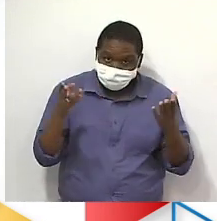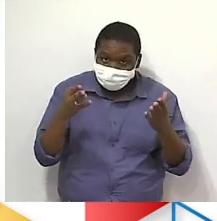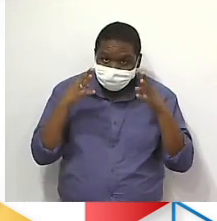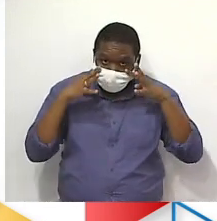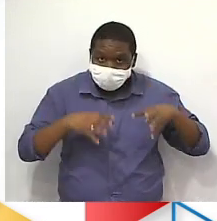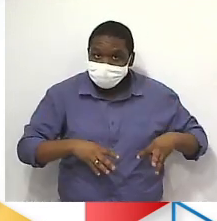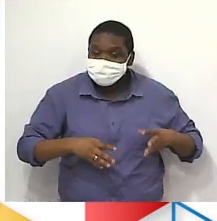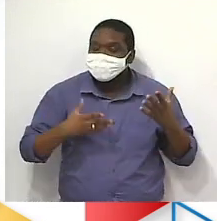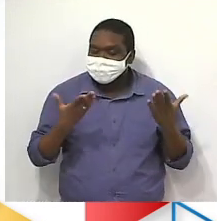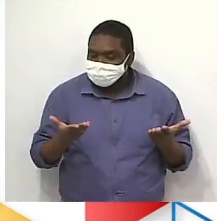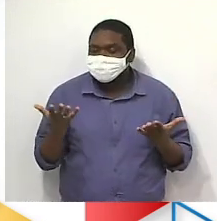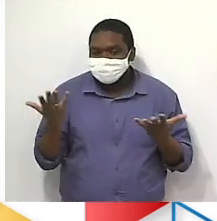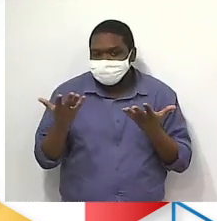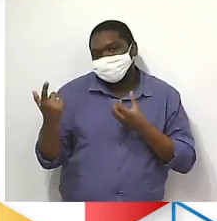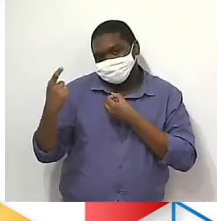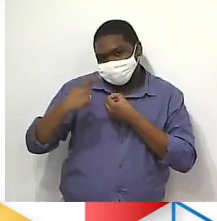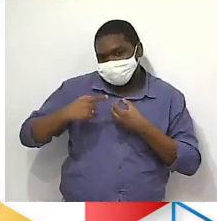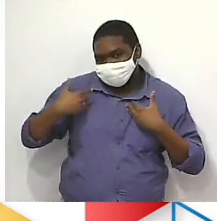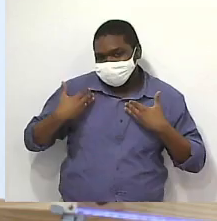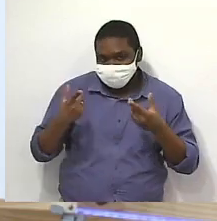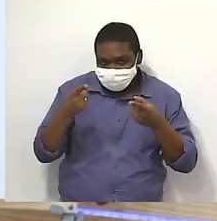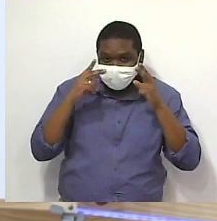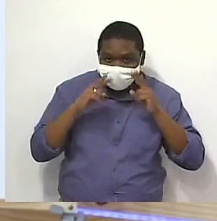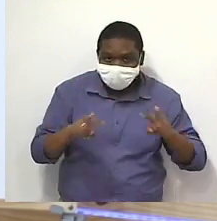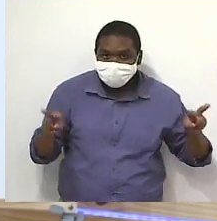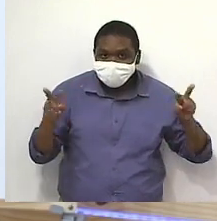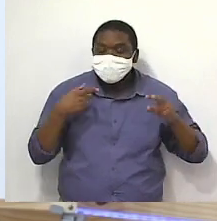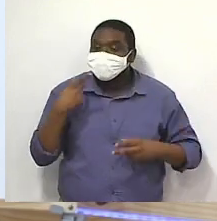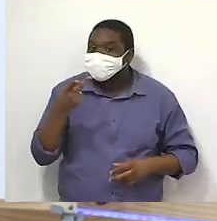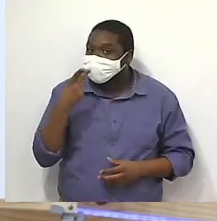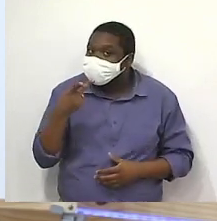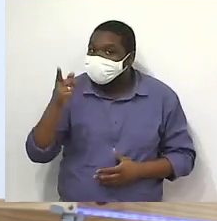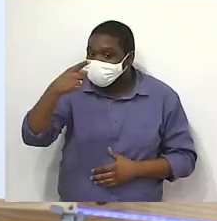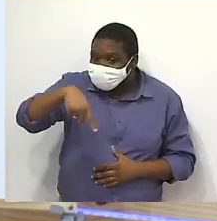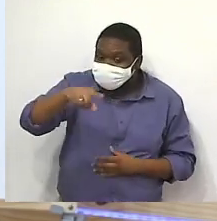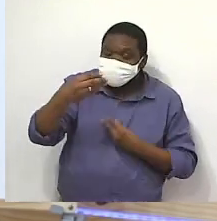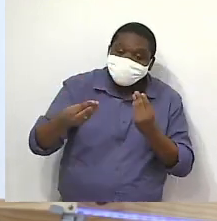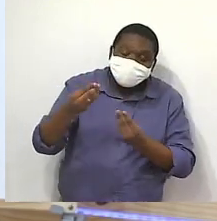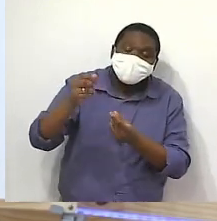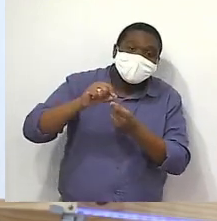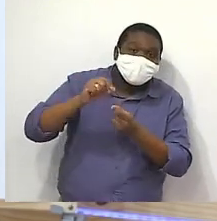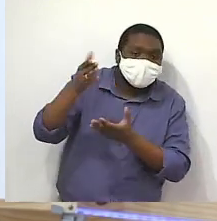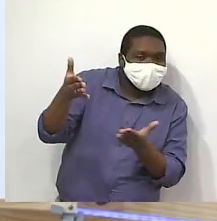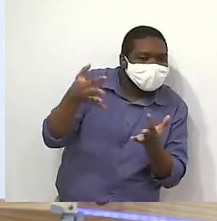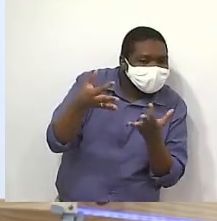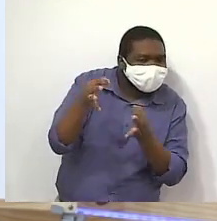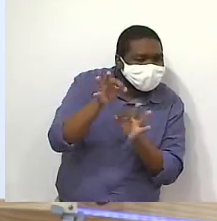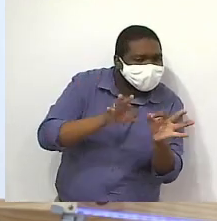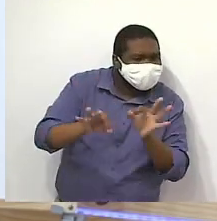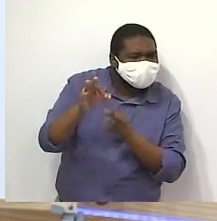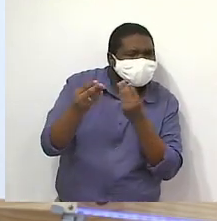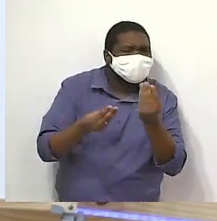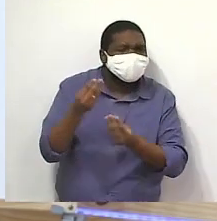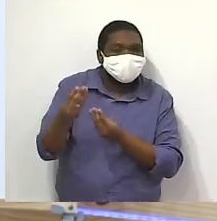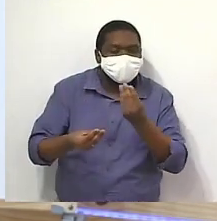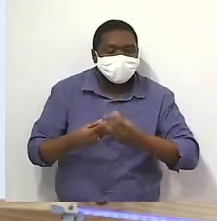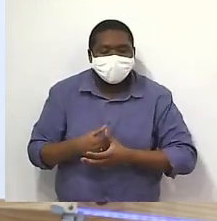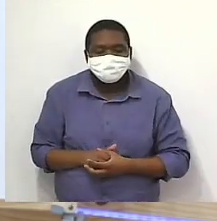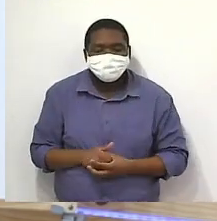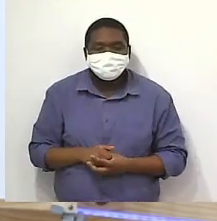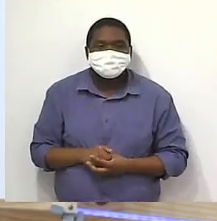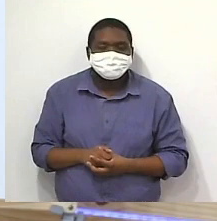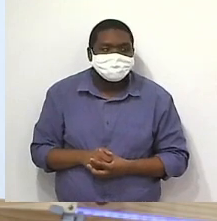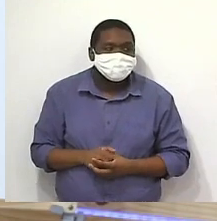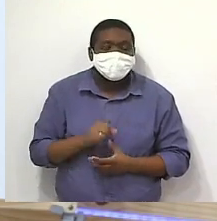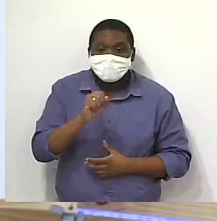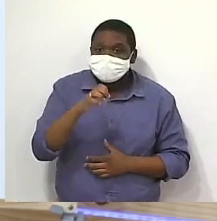atenção? Agora traz para mim que você vai ver aqui, ó. Vou falar para vocês como é que a gente faz agora a construção. Presta bem atenção, tá bom? Ó, se eu